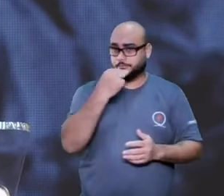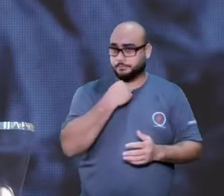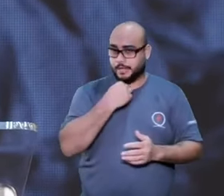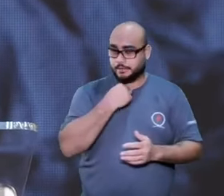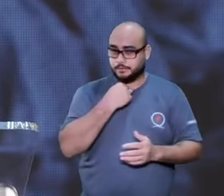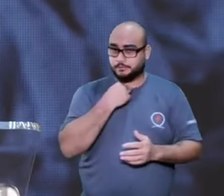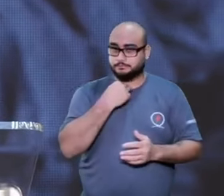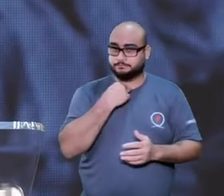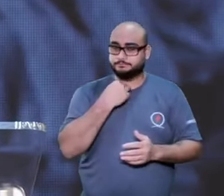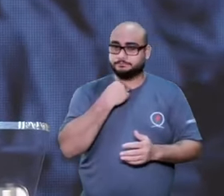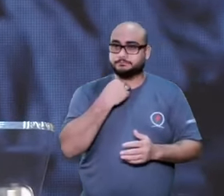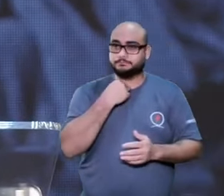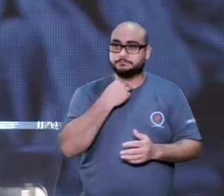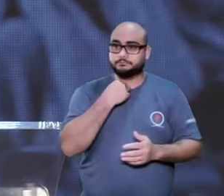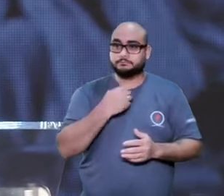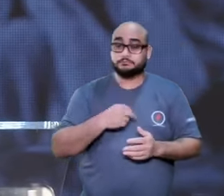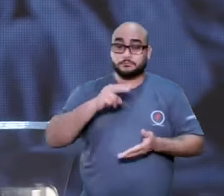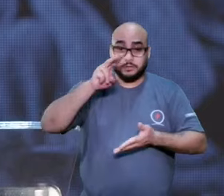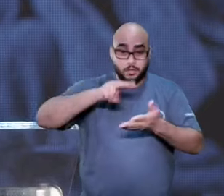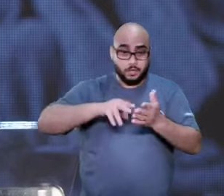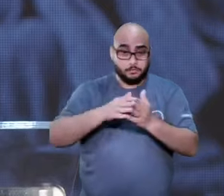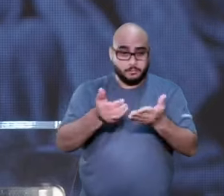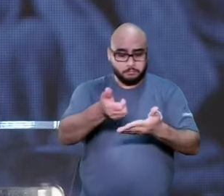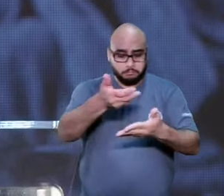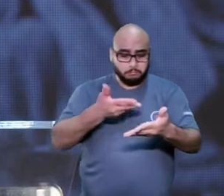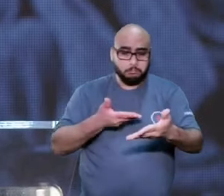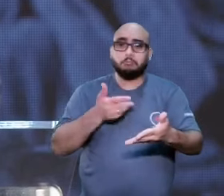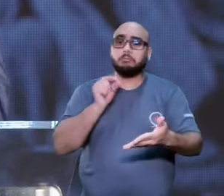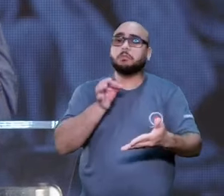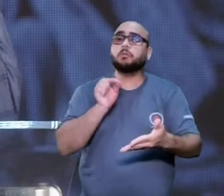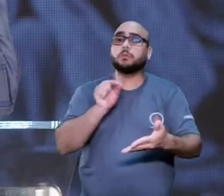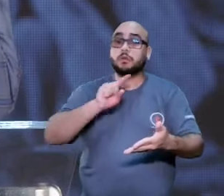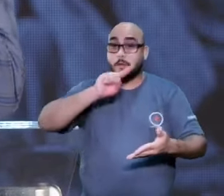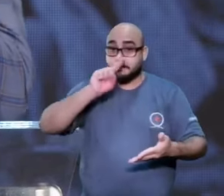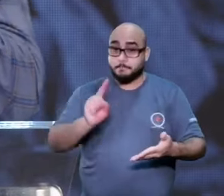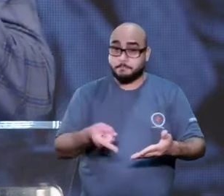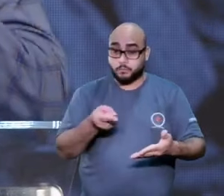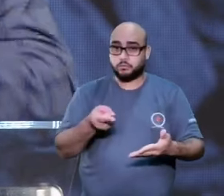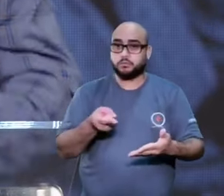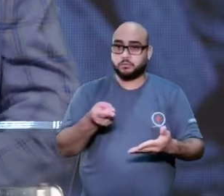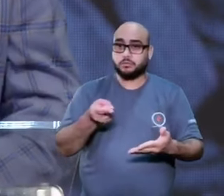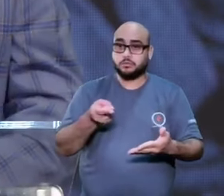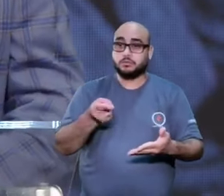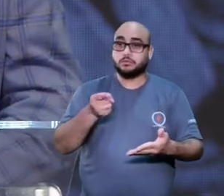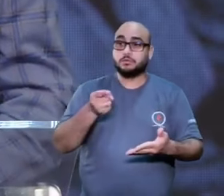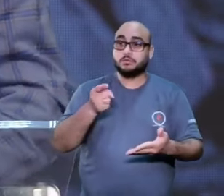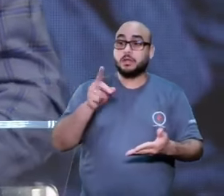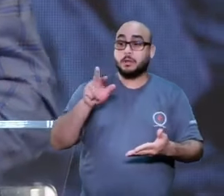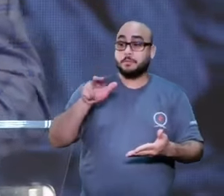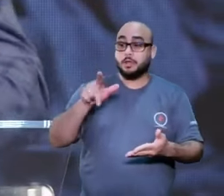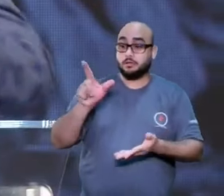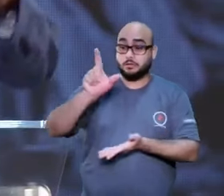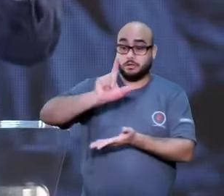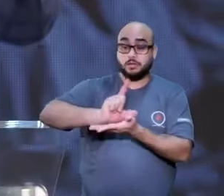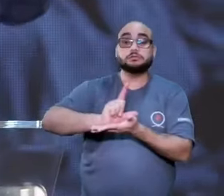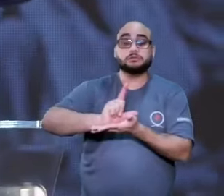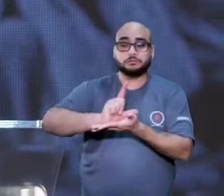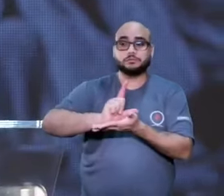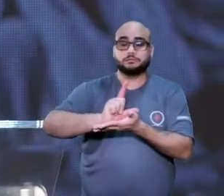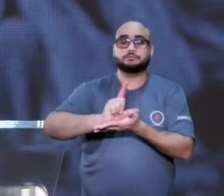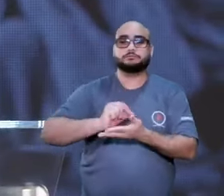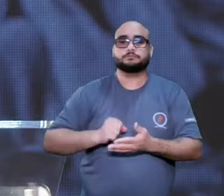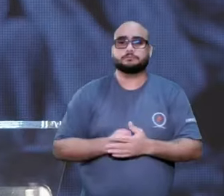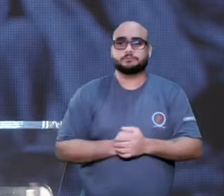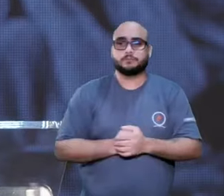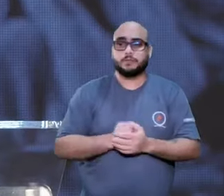que os senhores Leiam na sua Bíblia tem uma vírgula aí vai dizer assim irmã do defunto Ora se você